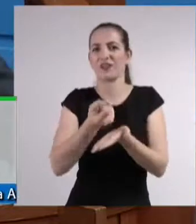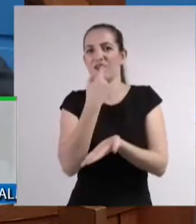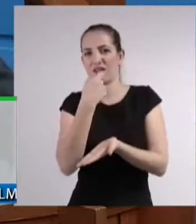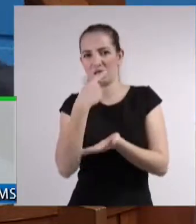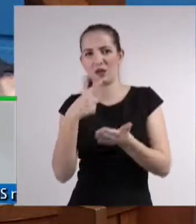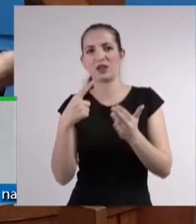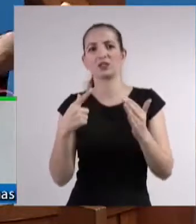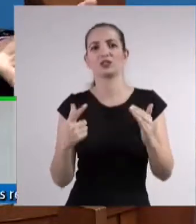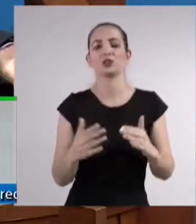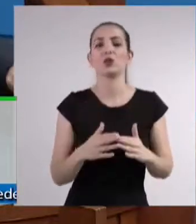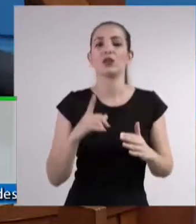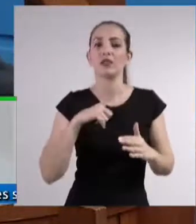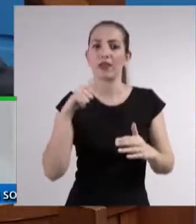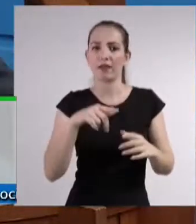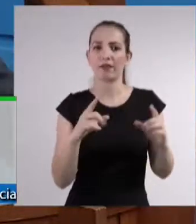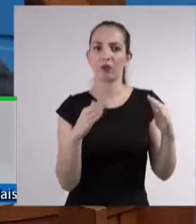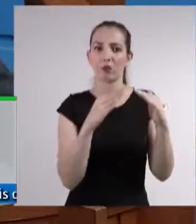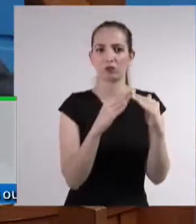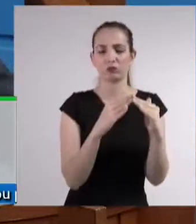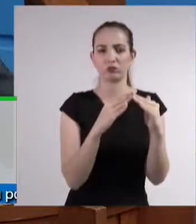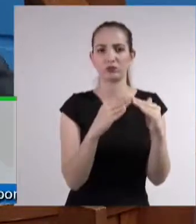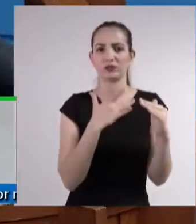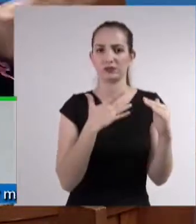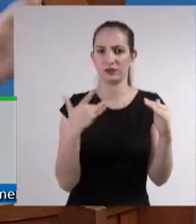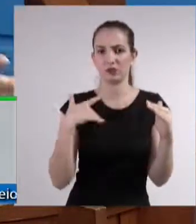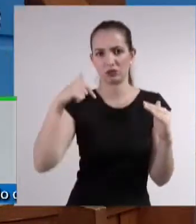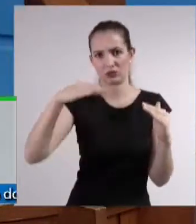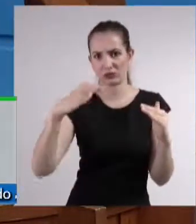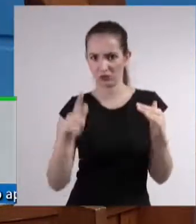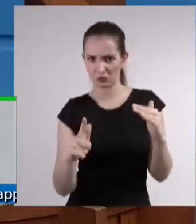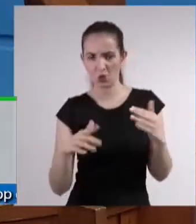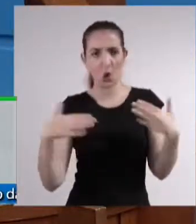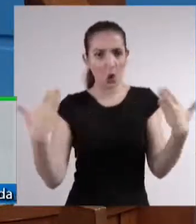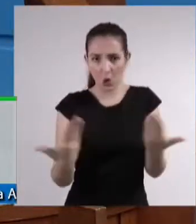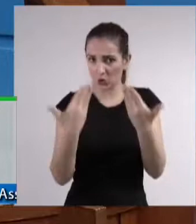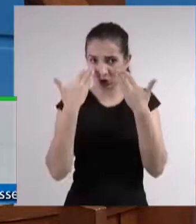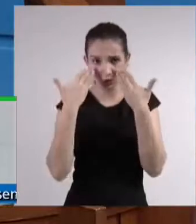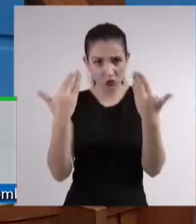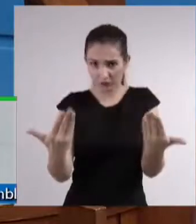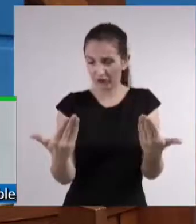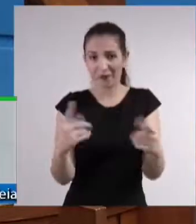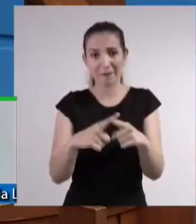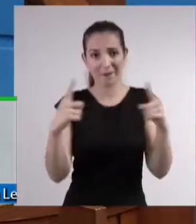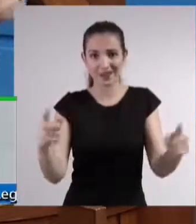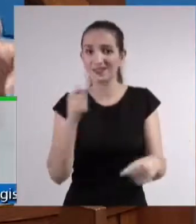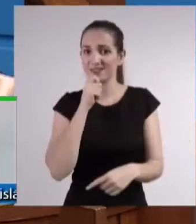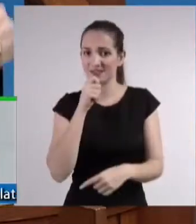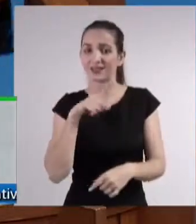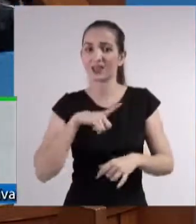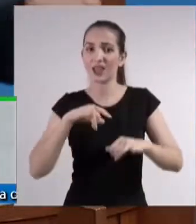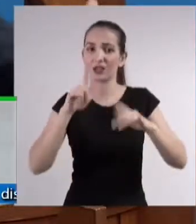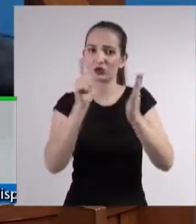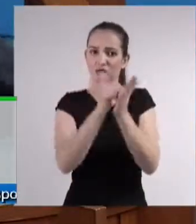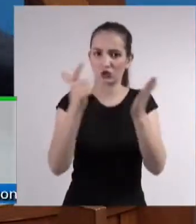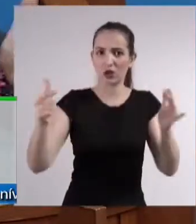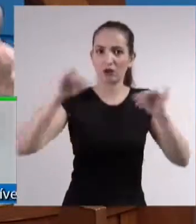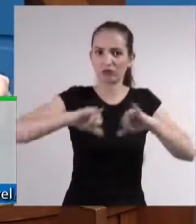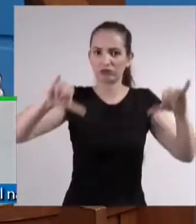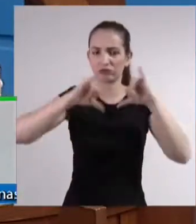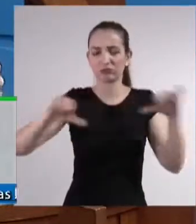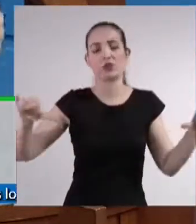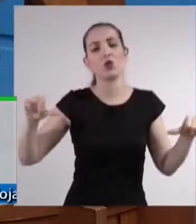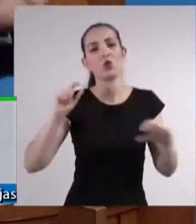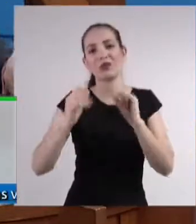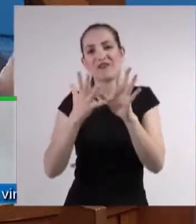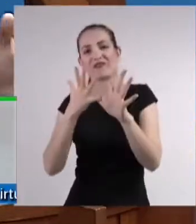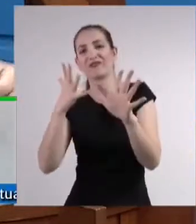saúde aqui em Campo Grande. Hoje não se vê mais isso. Mas ainda se vê noticiário de pessoas que ficaram